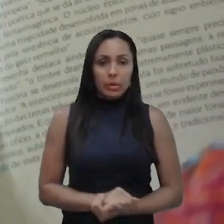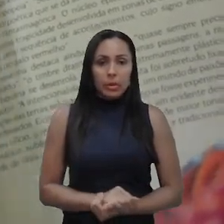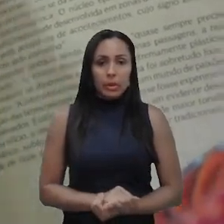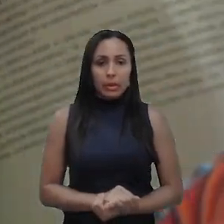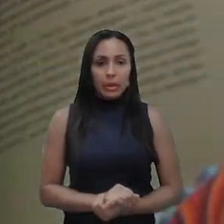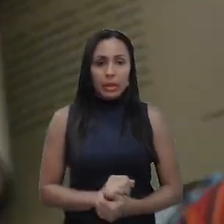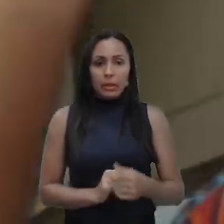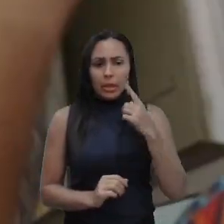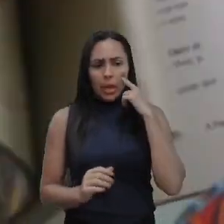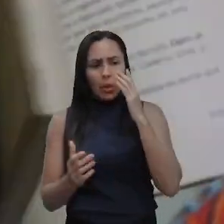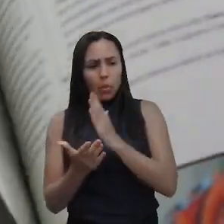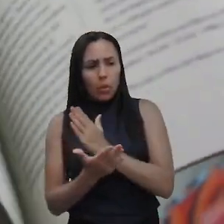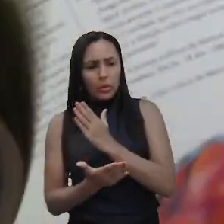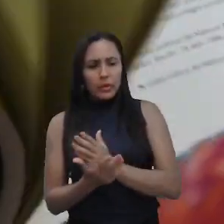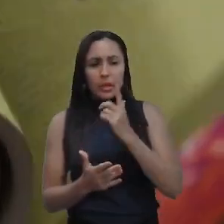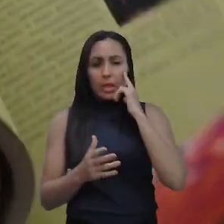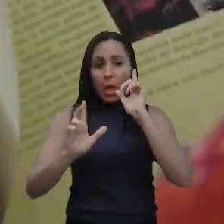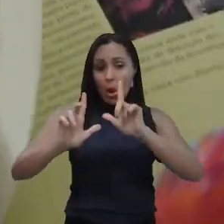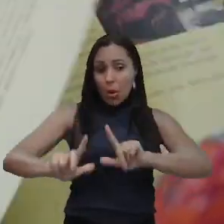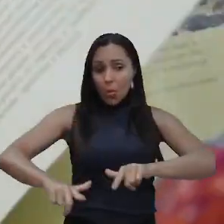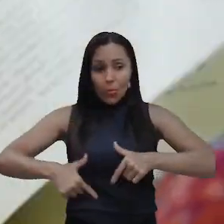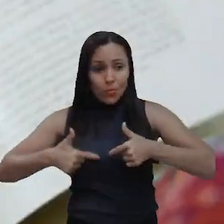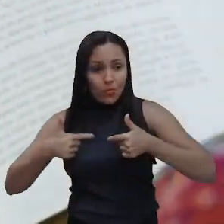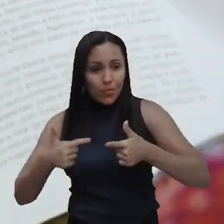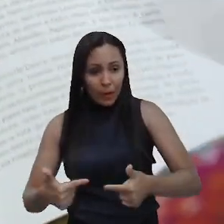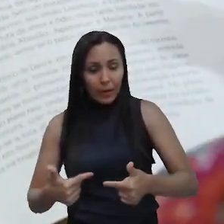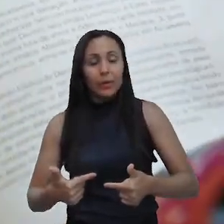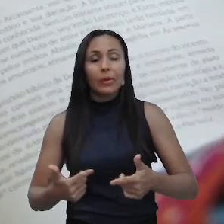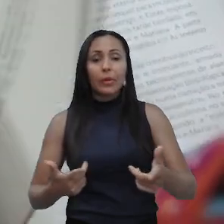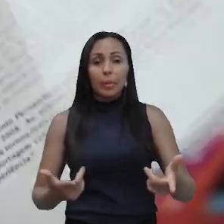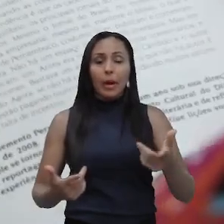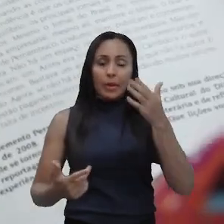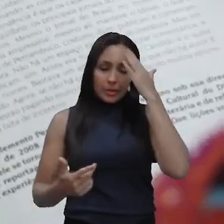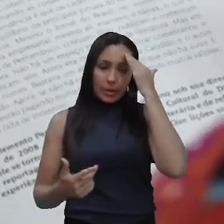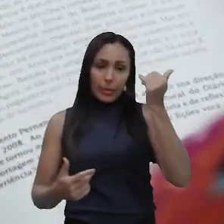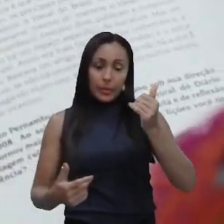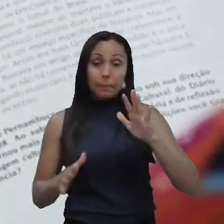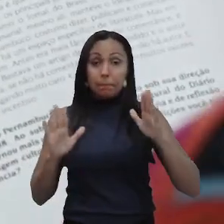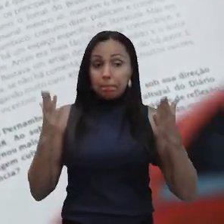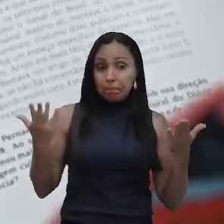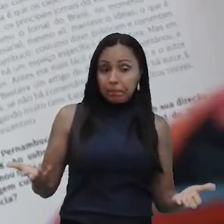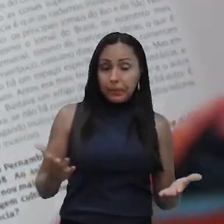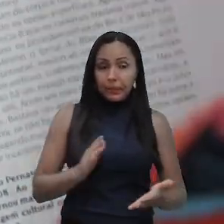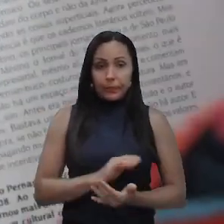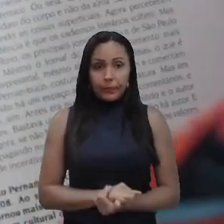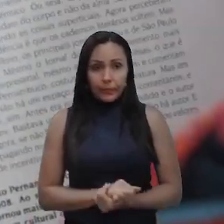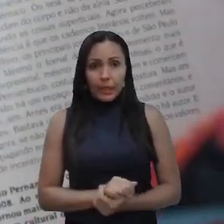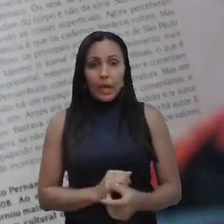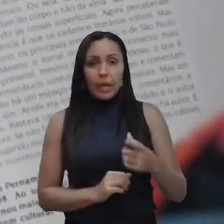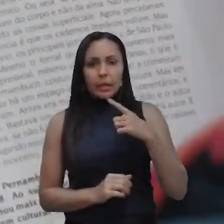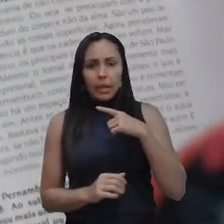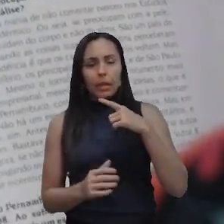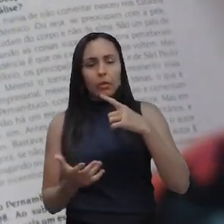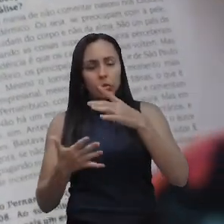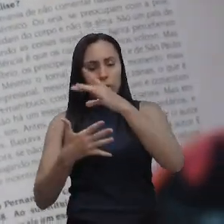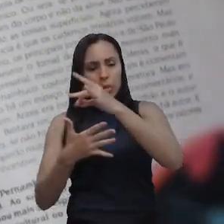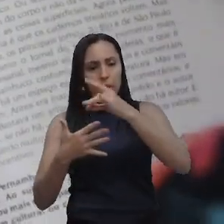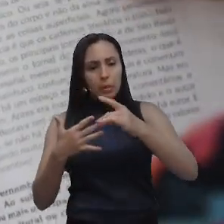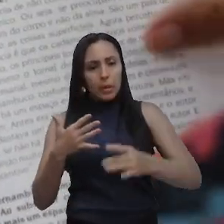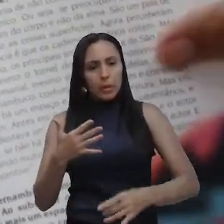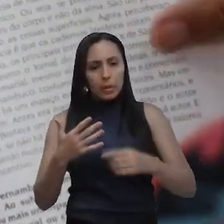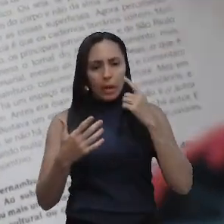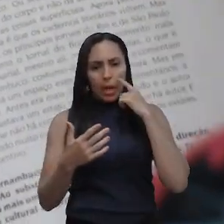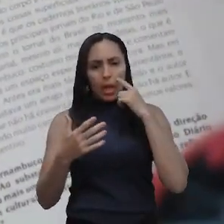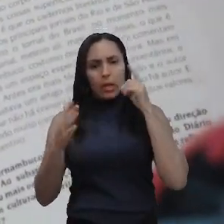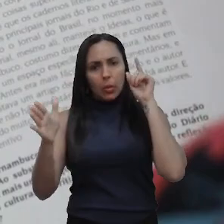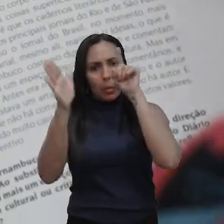das vezes, está lutando para saber outras coisas, mas enfim, para ter outros elementos. Aqui são perguntas e